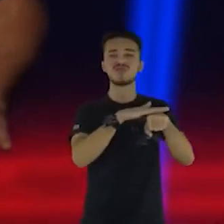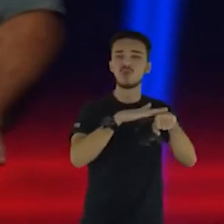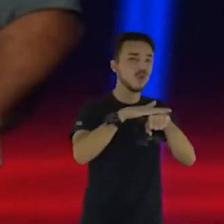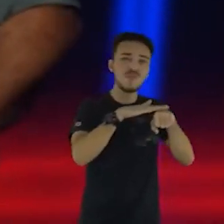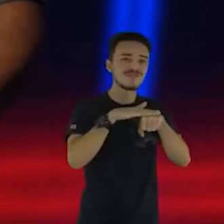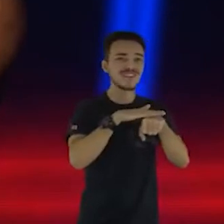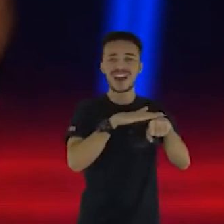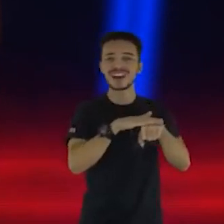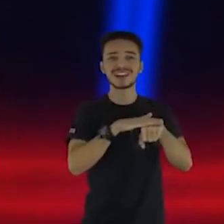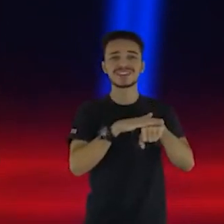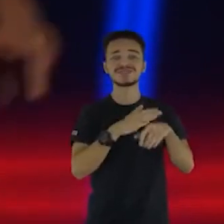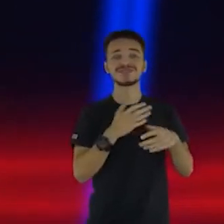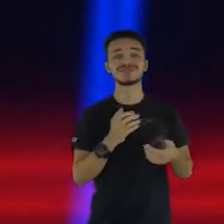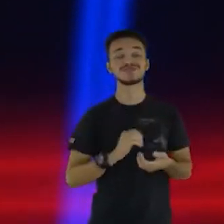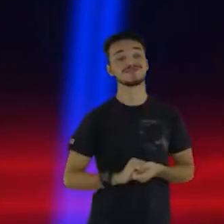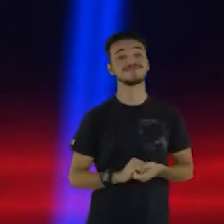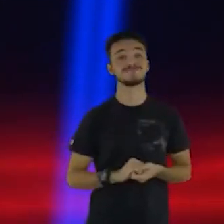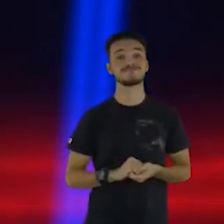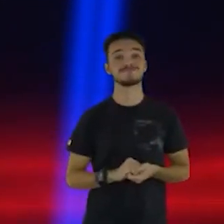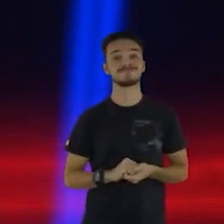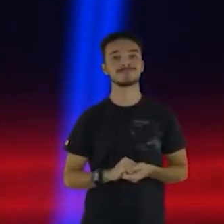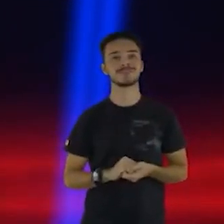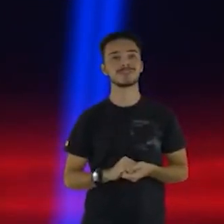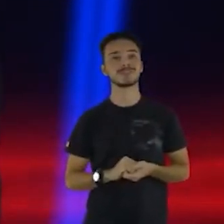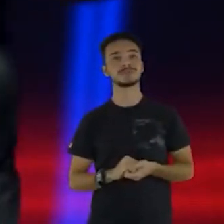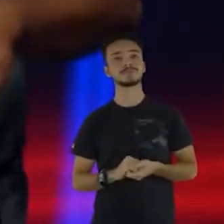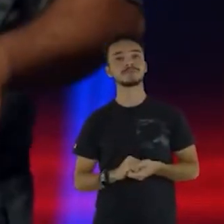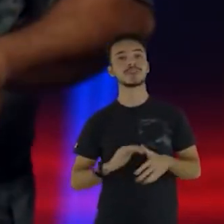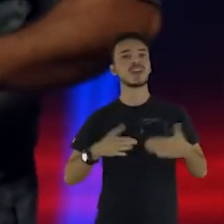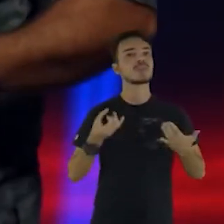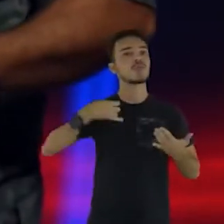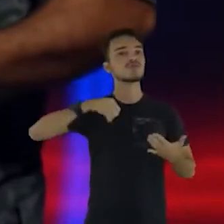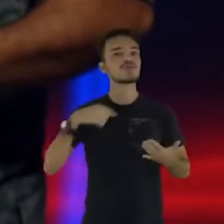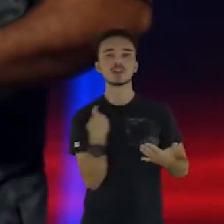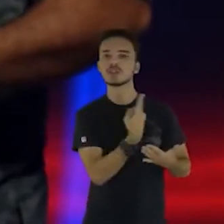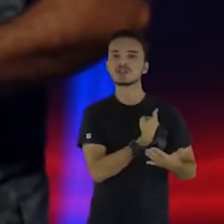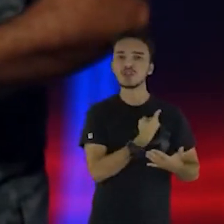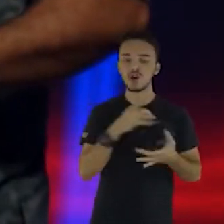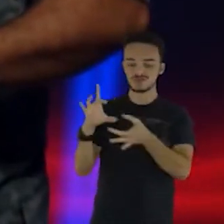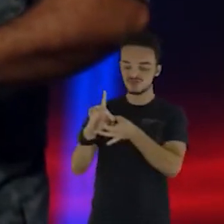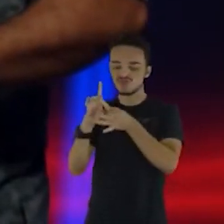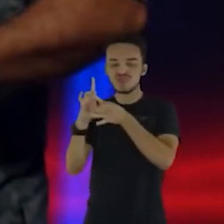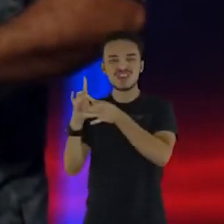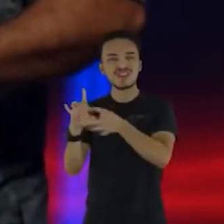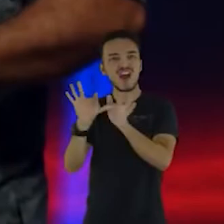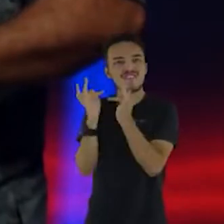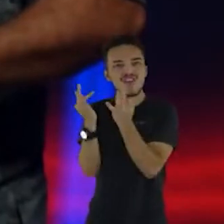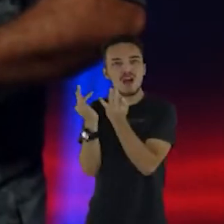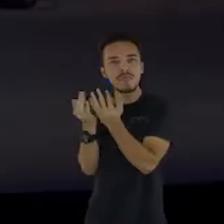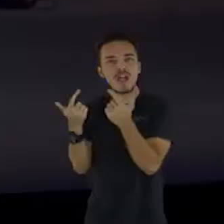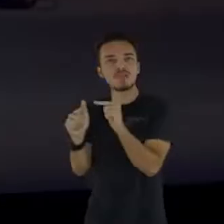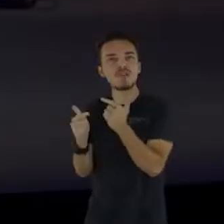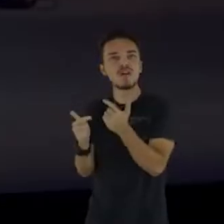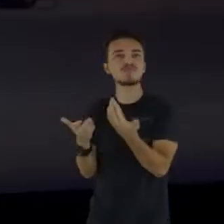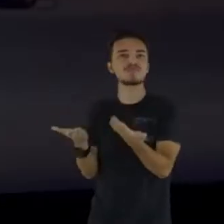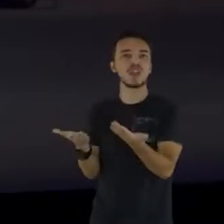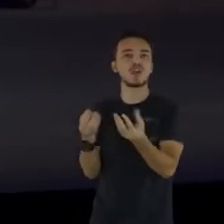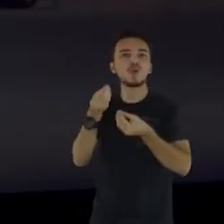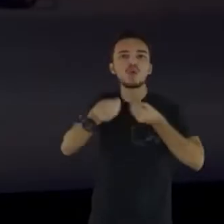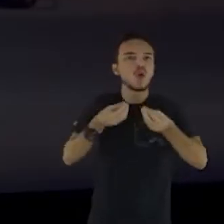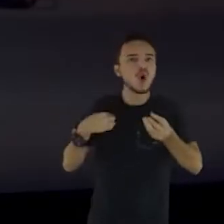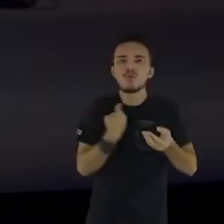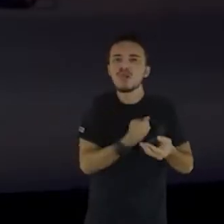viu? Se nós não formos um com a nossa família, nós não vamos crescer.